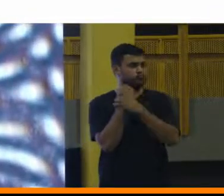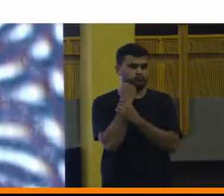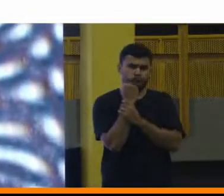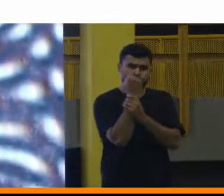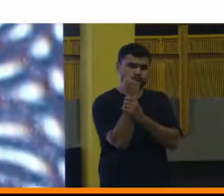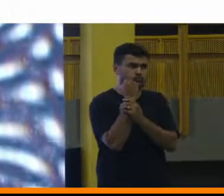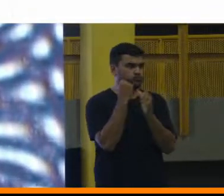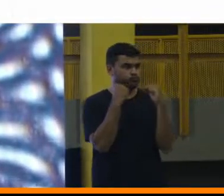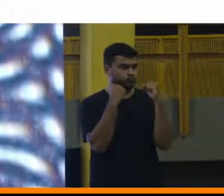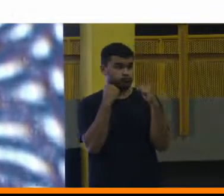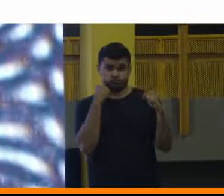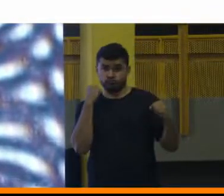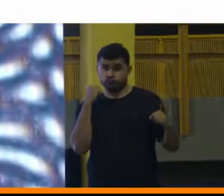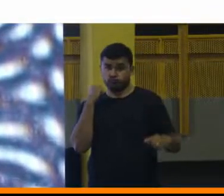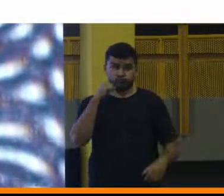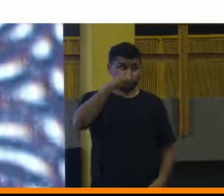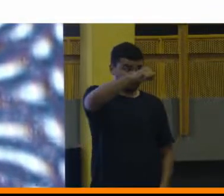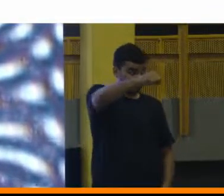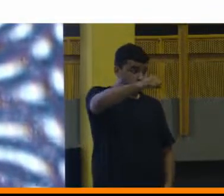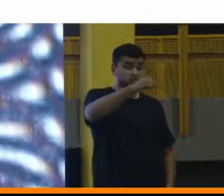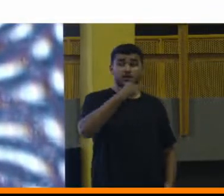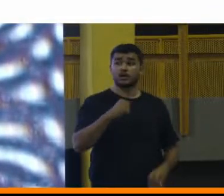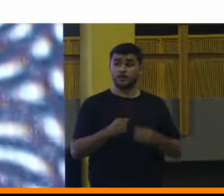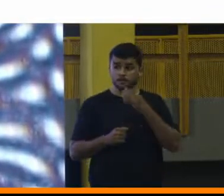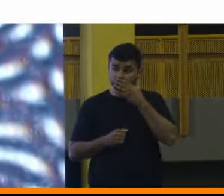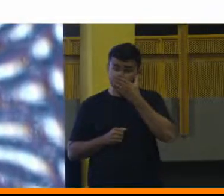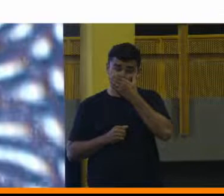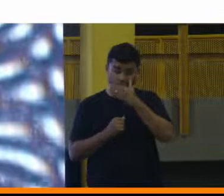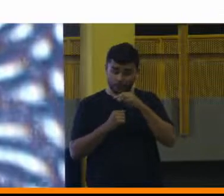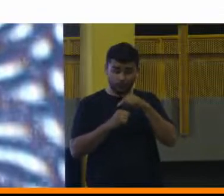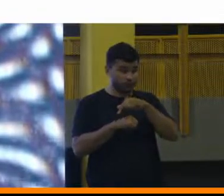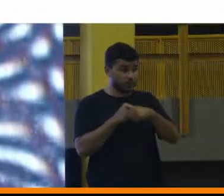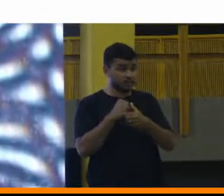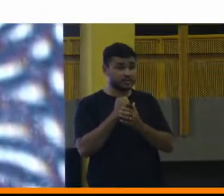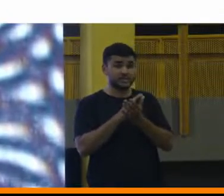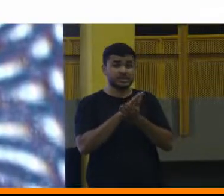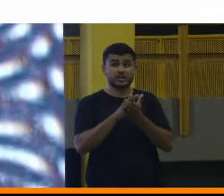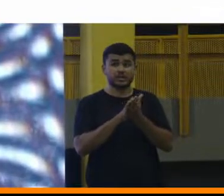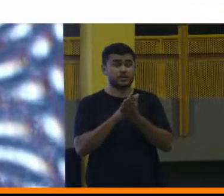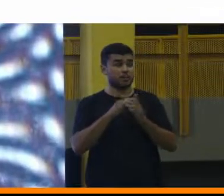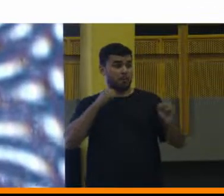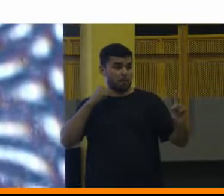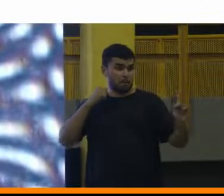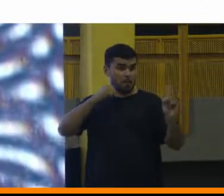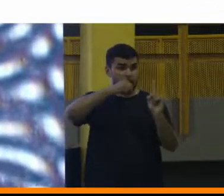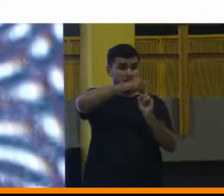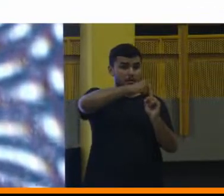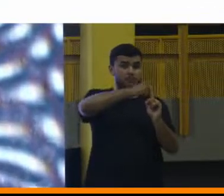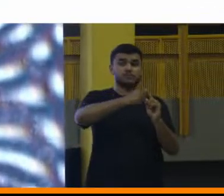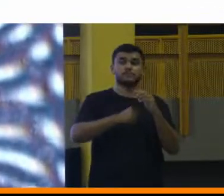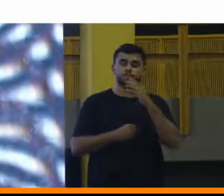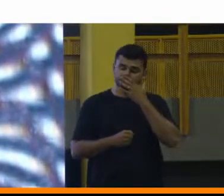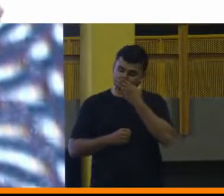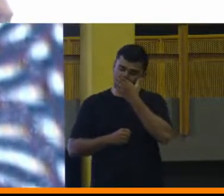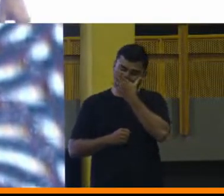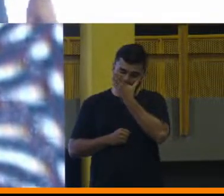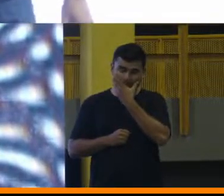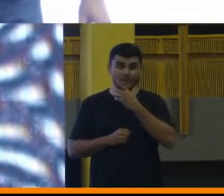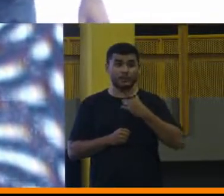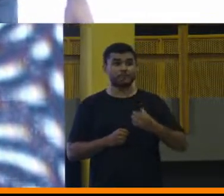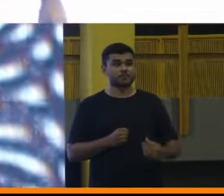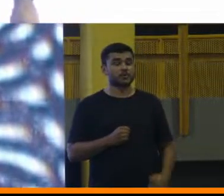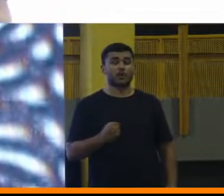um soco sem proteção, a pessoa que levar o soco vai